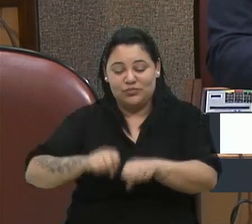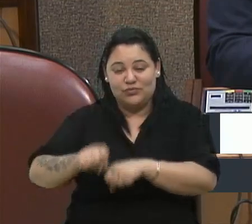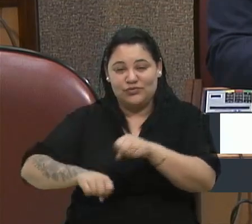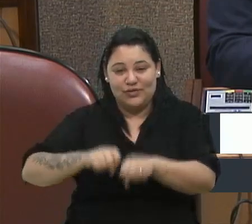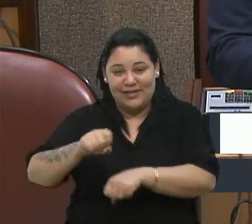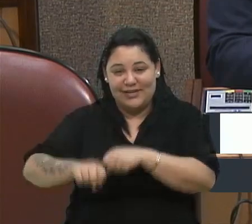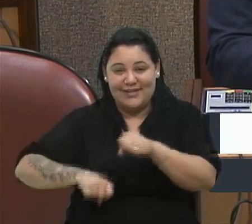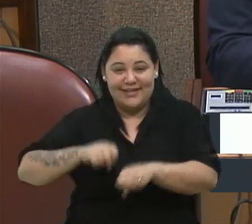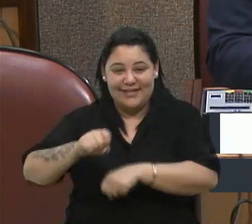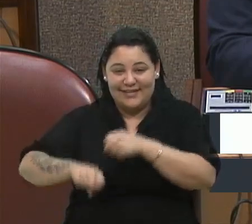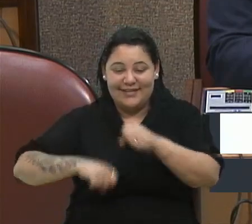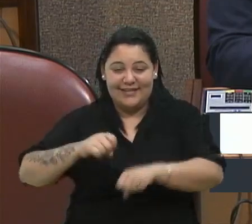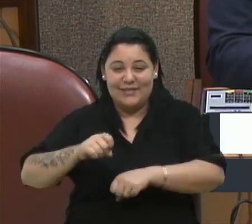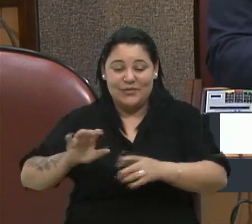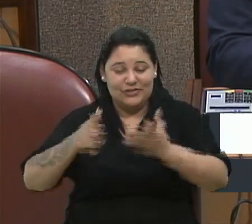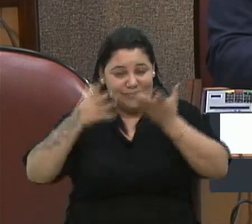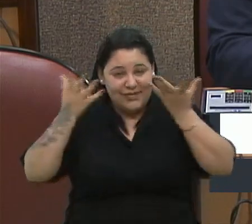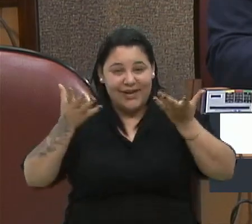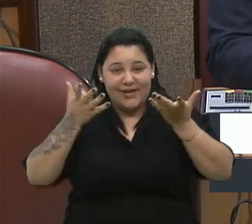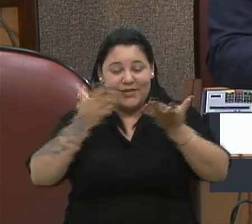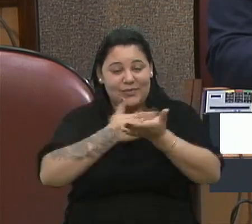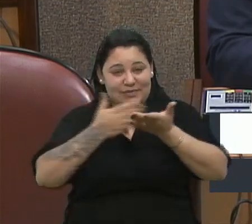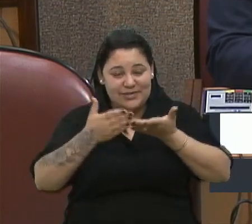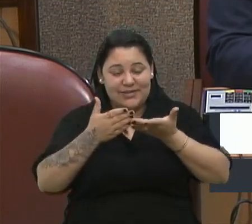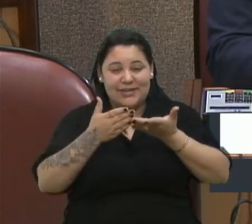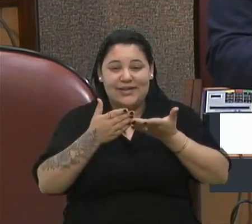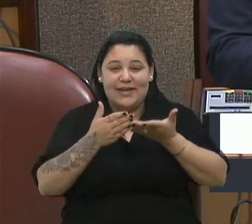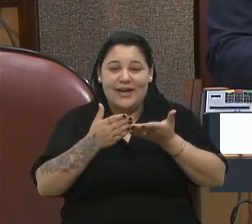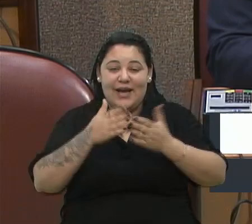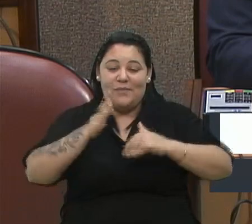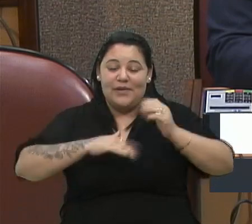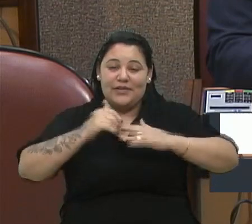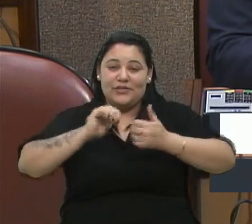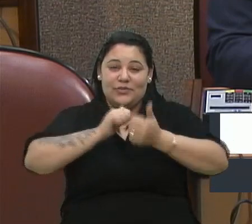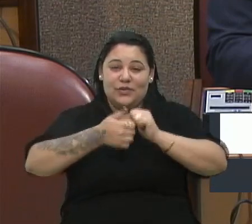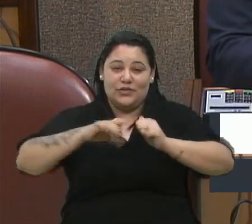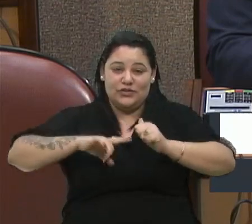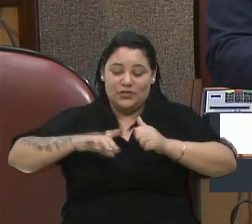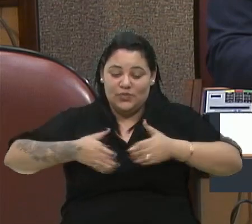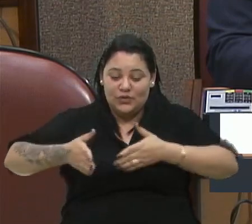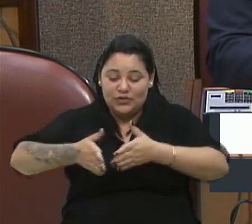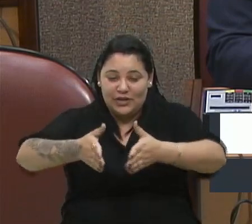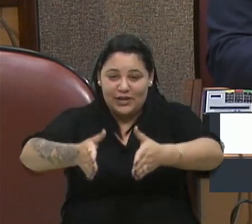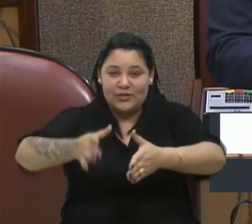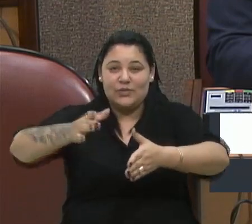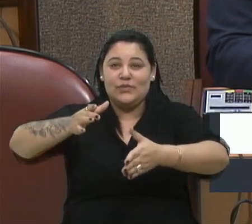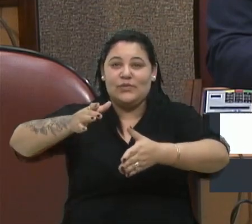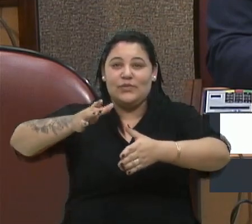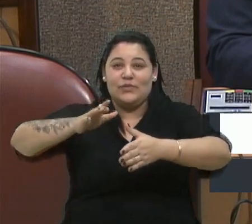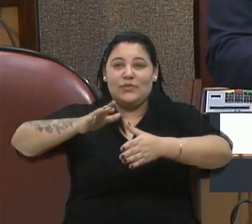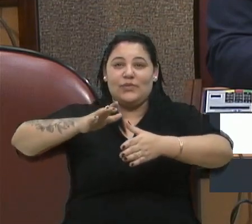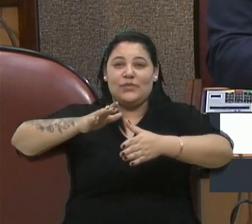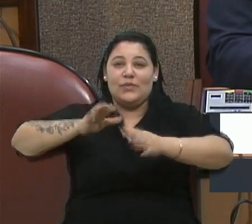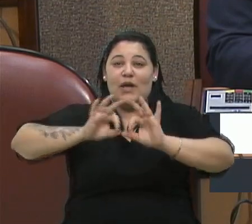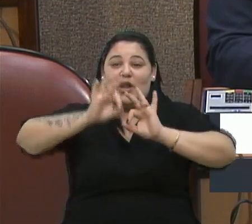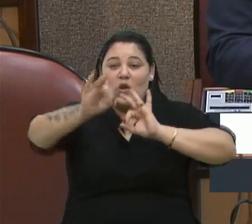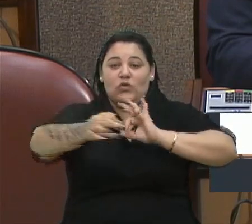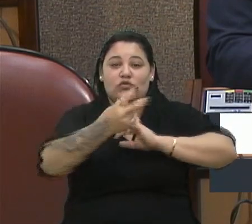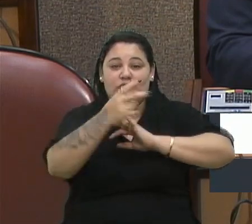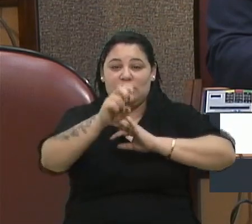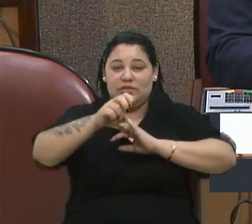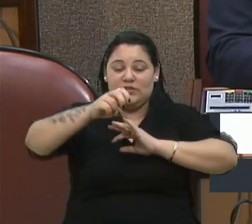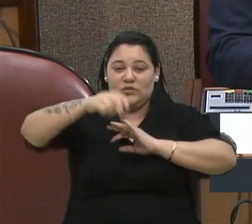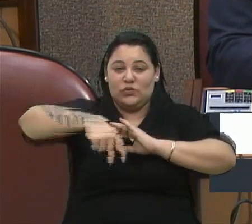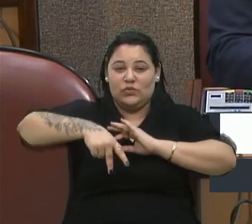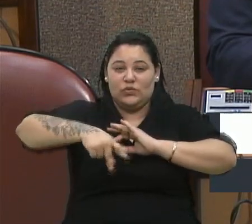cedo, né, a realização, a prática de esportes. Tínhamos um trajeto um pouquinho mais puxado para o pessoal esporte, 25 quilômetros, em torno